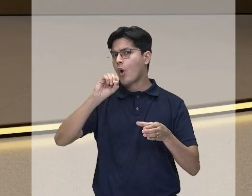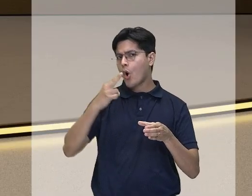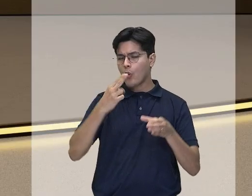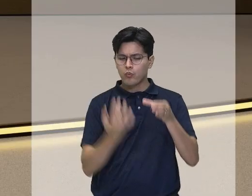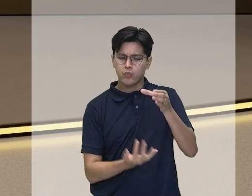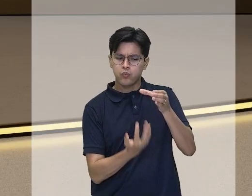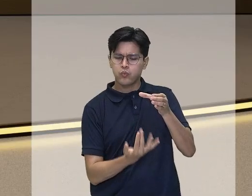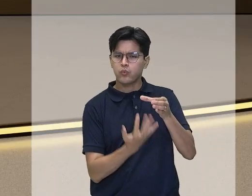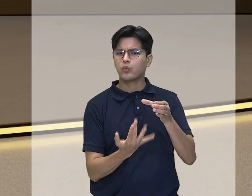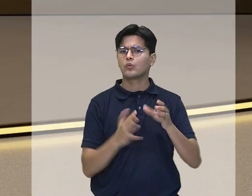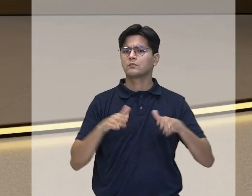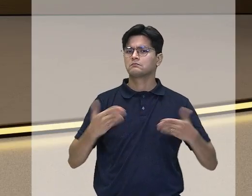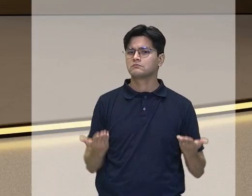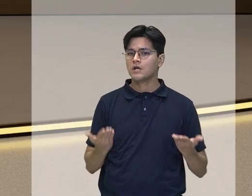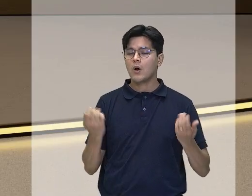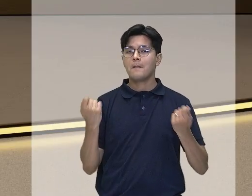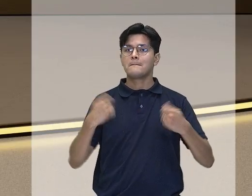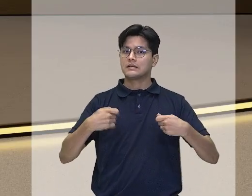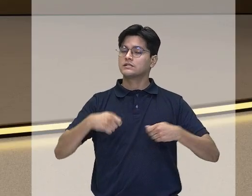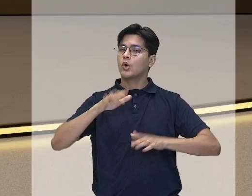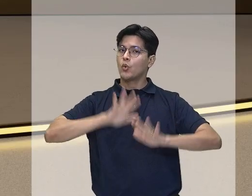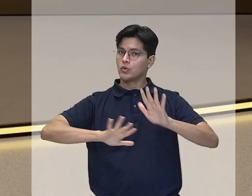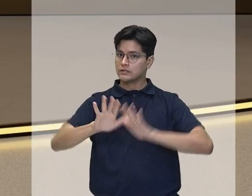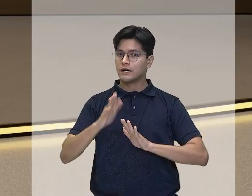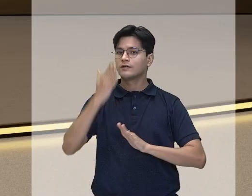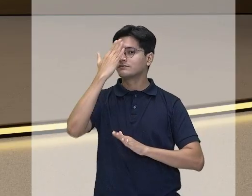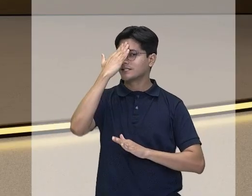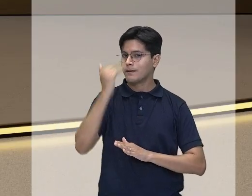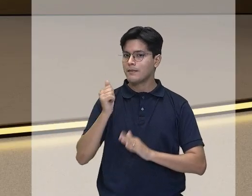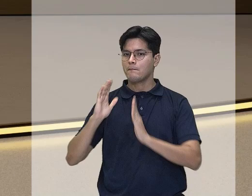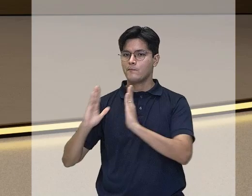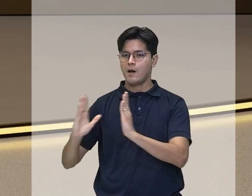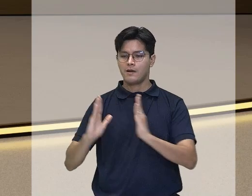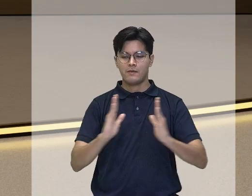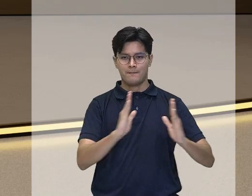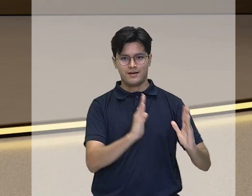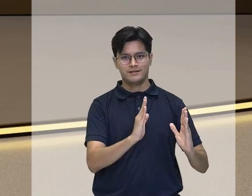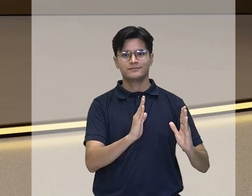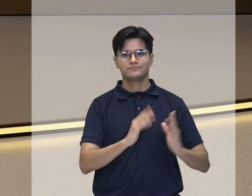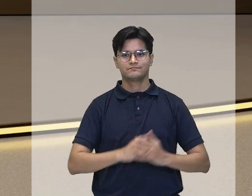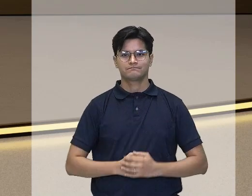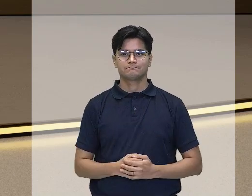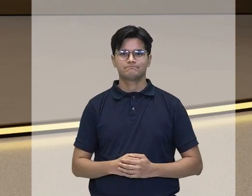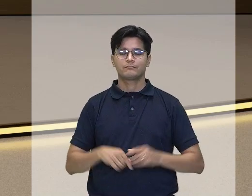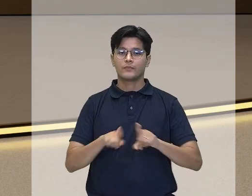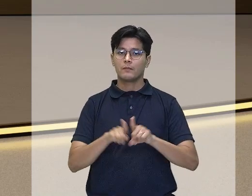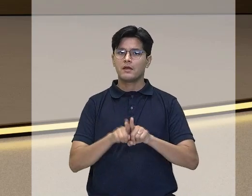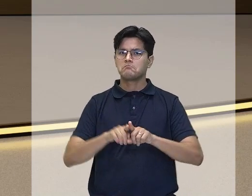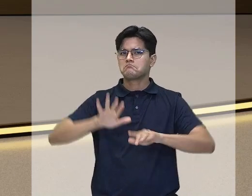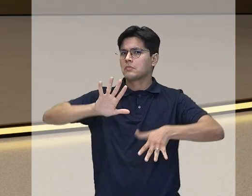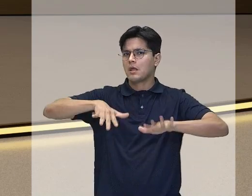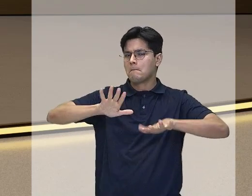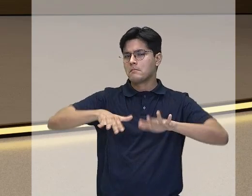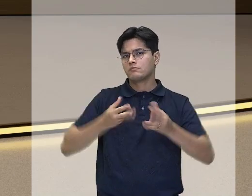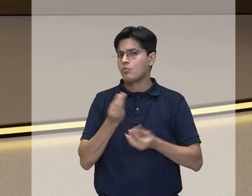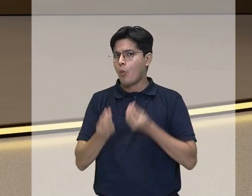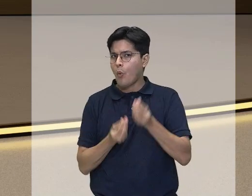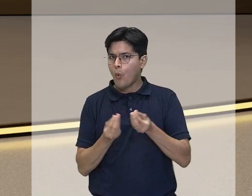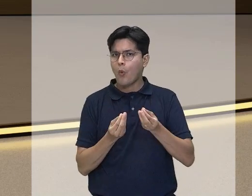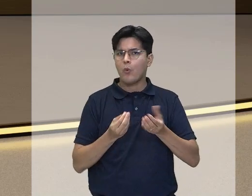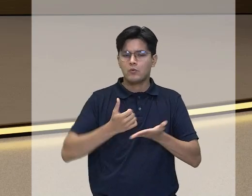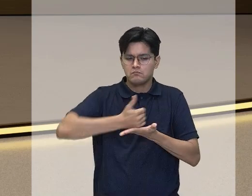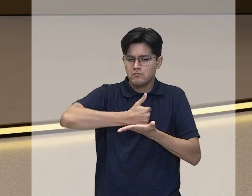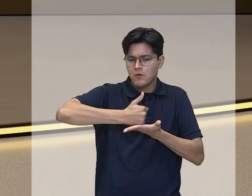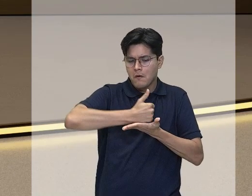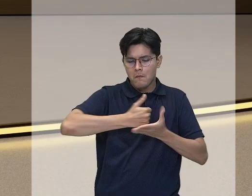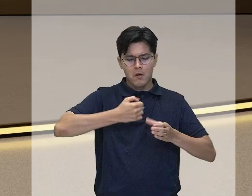que ter bastante cuidado para saber o passo a passo, porque dependendo da forma que você faz, pode ter um efeito diferente,